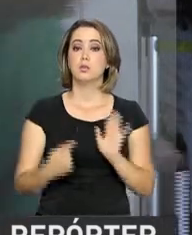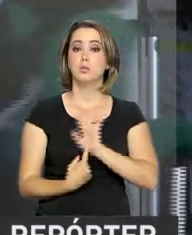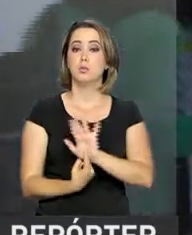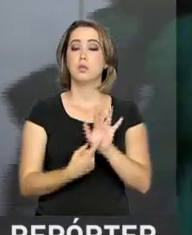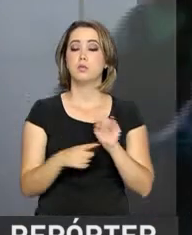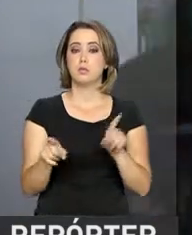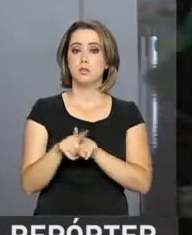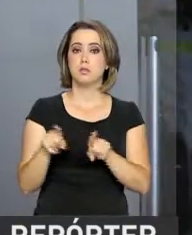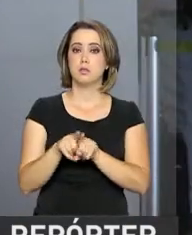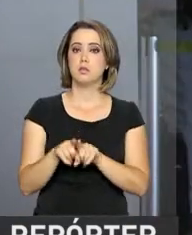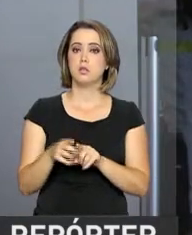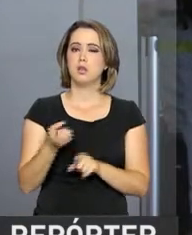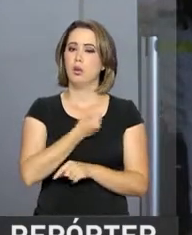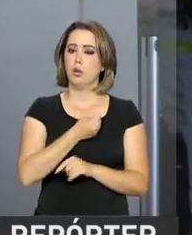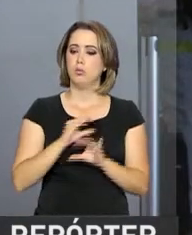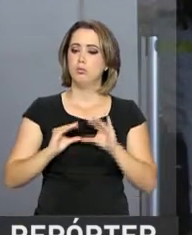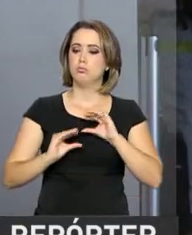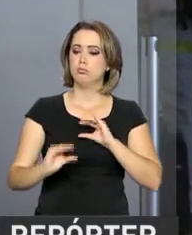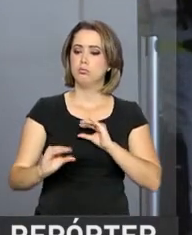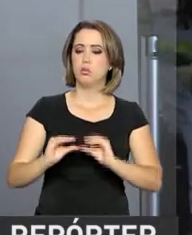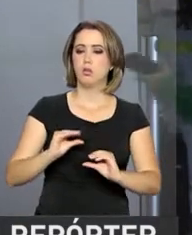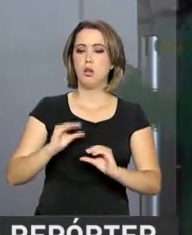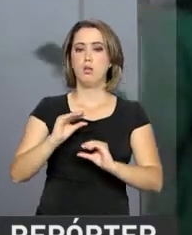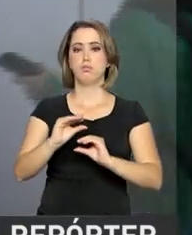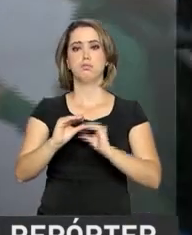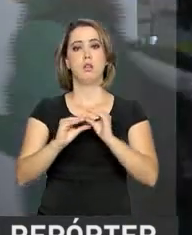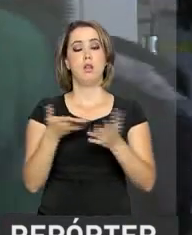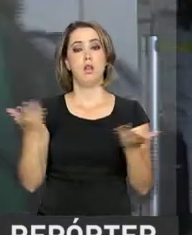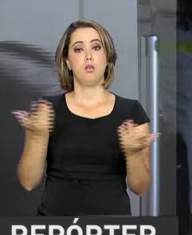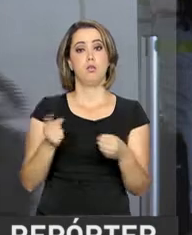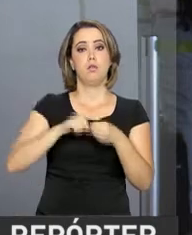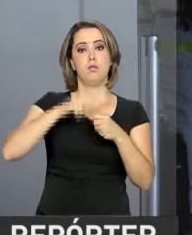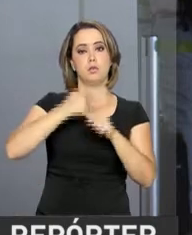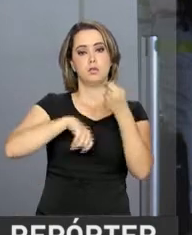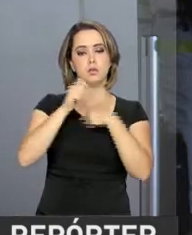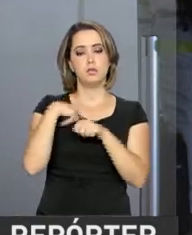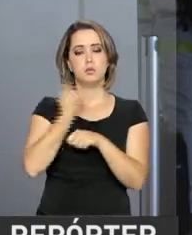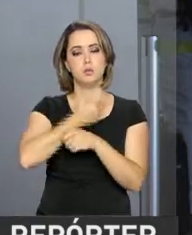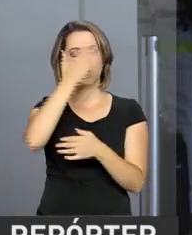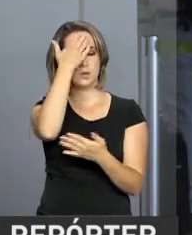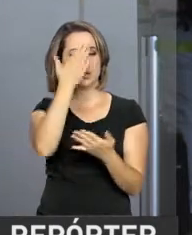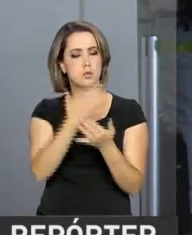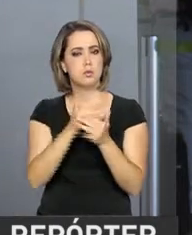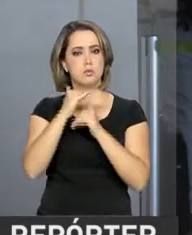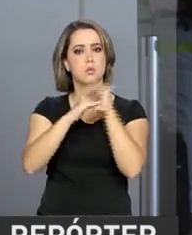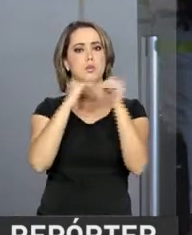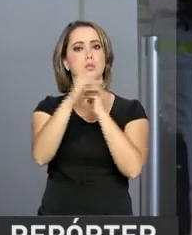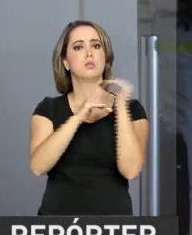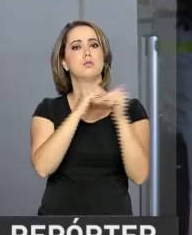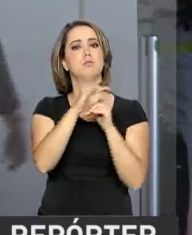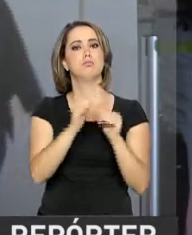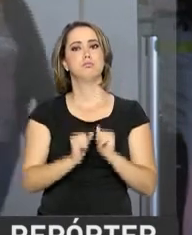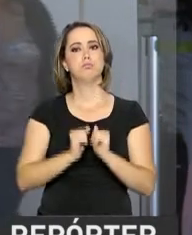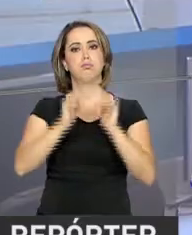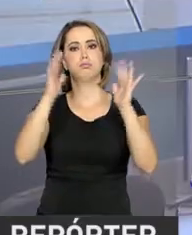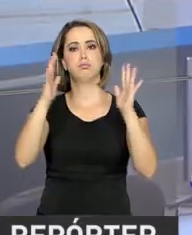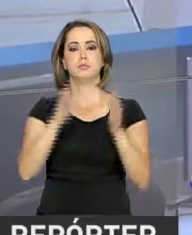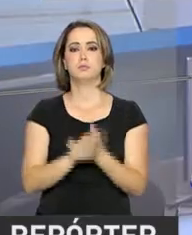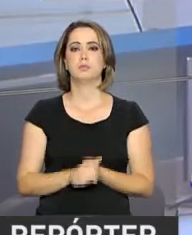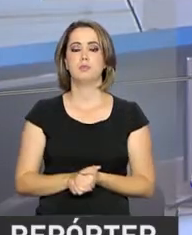e com os ajustes necessários no mercado a retomada da economia a gente tem certeza que este crescimento ainda vai ser muito grande nos próximos anos